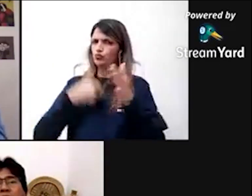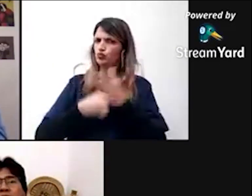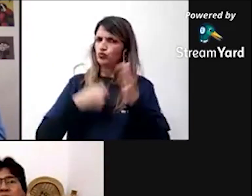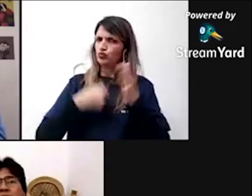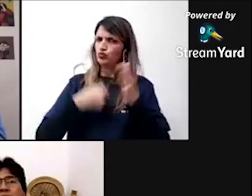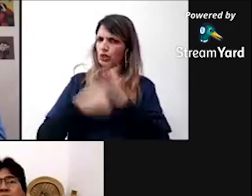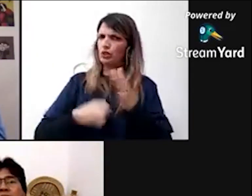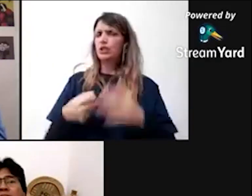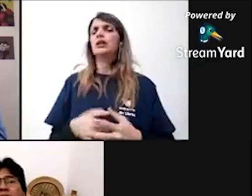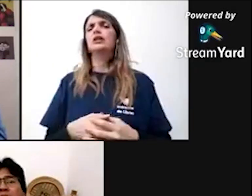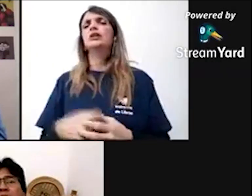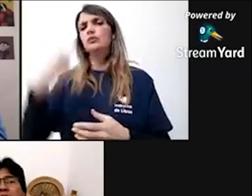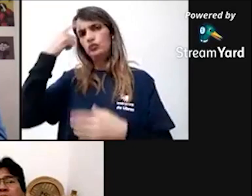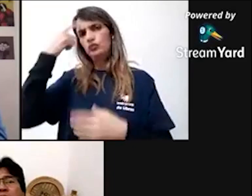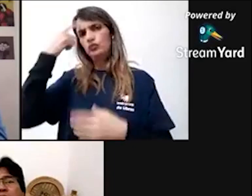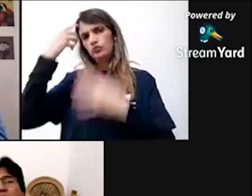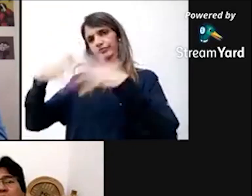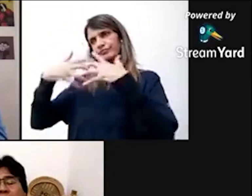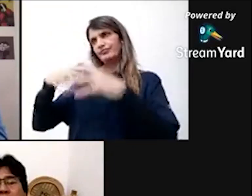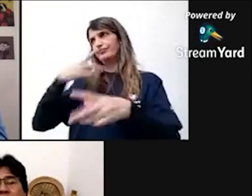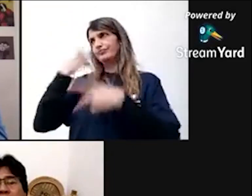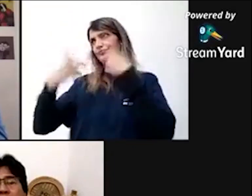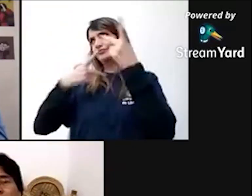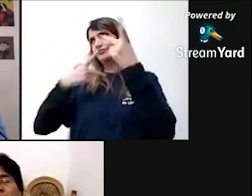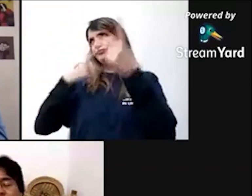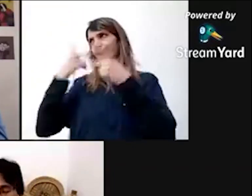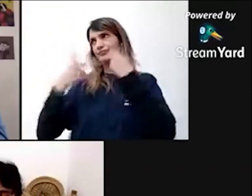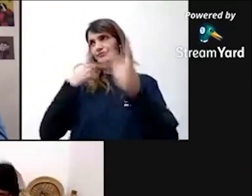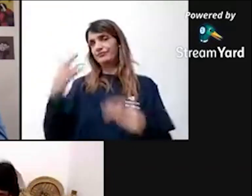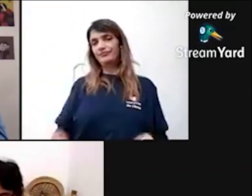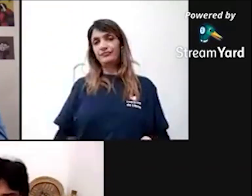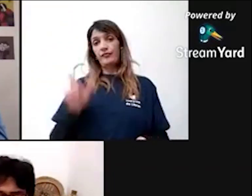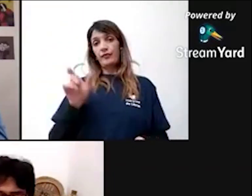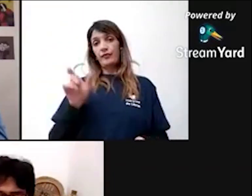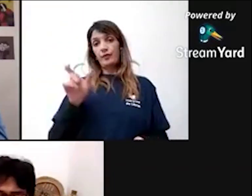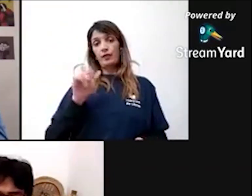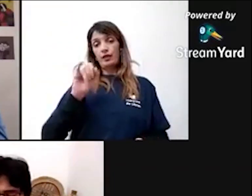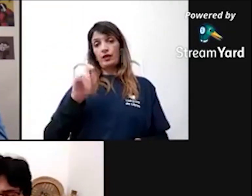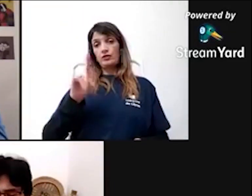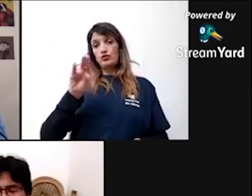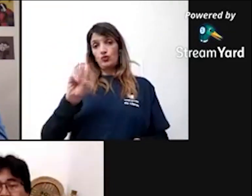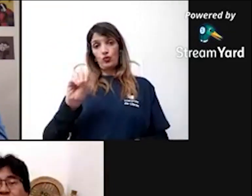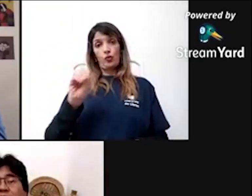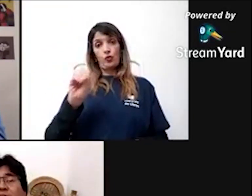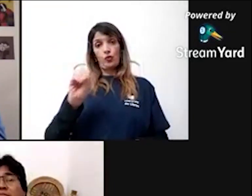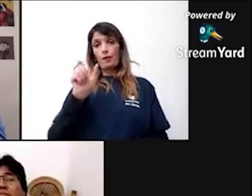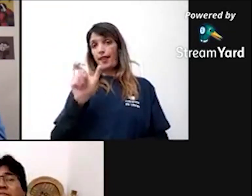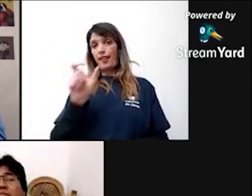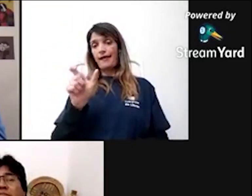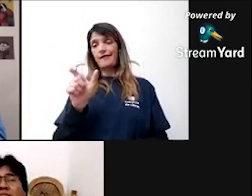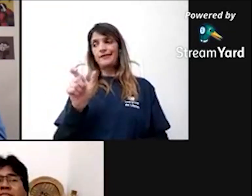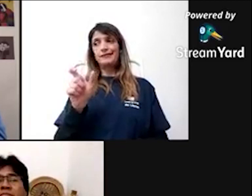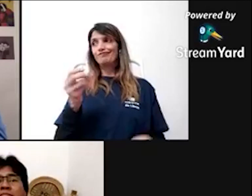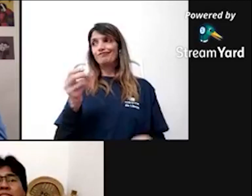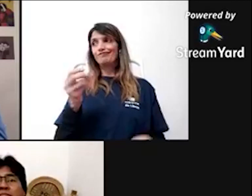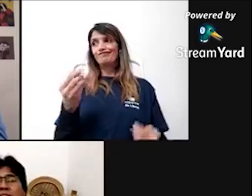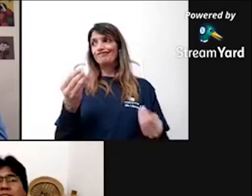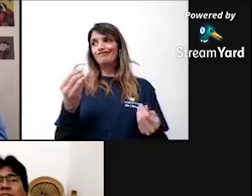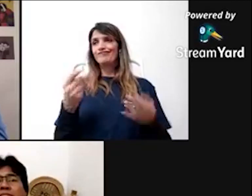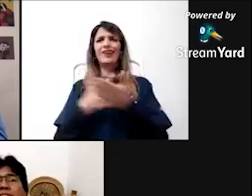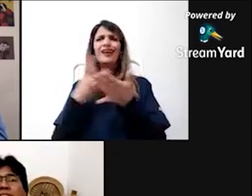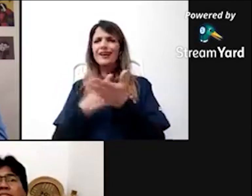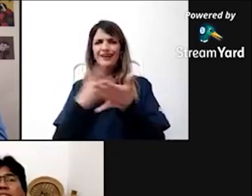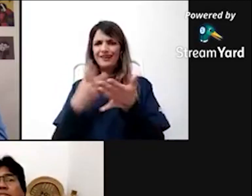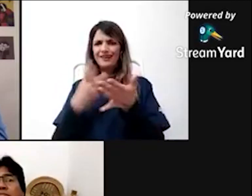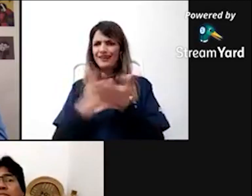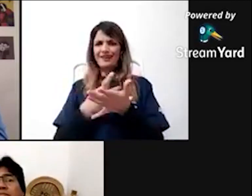refletido, tem falado que a palavra índio não é uma palavra que contempla o que nós